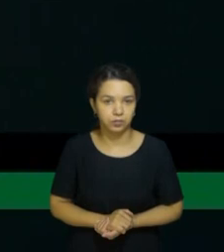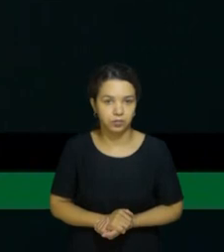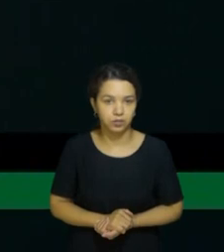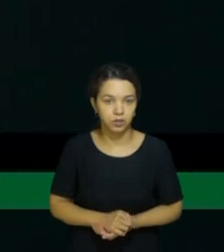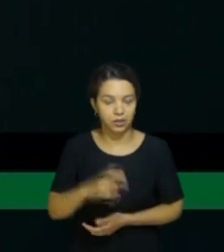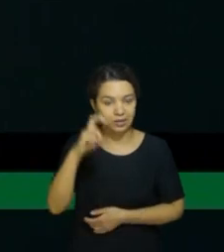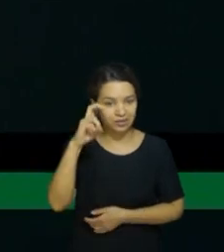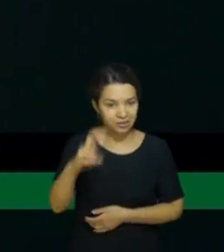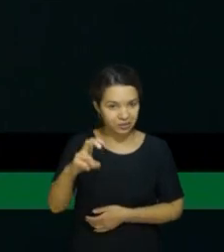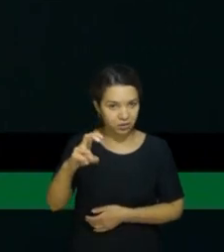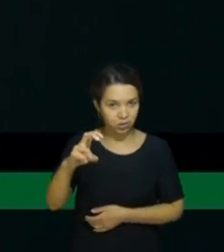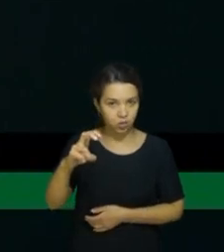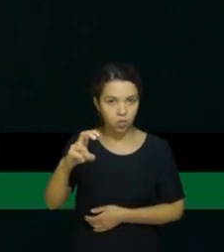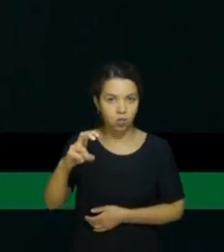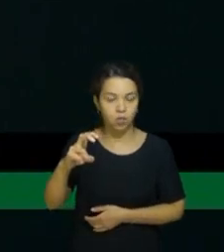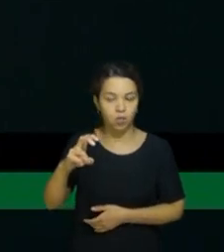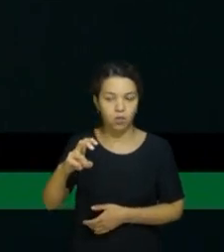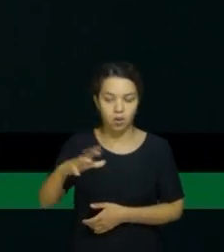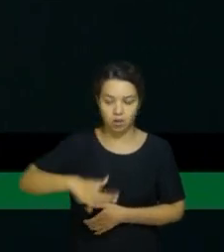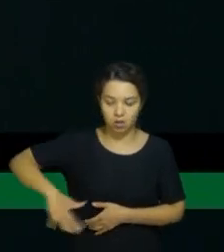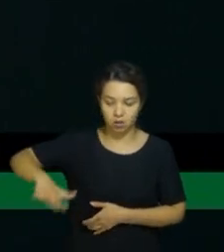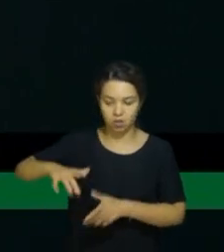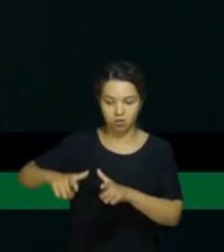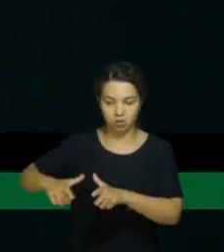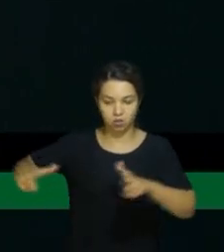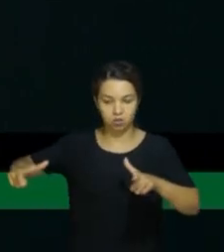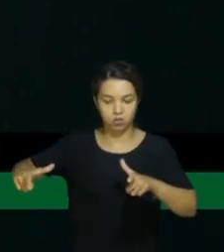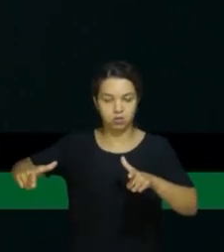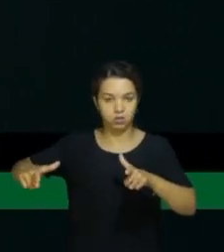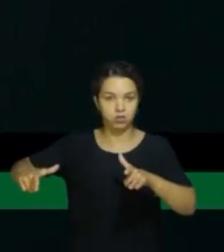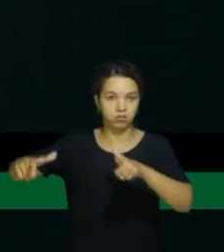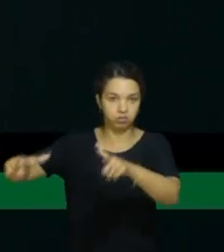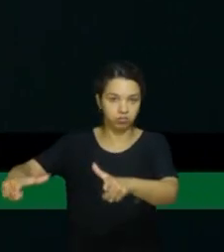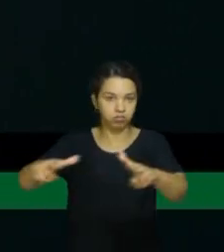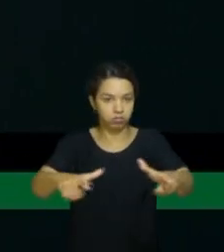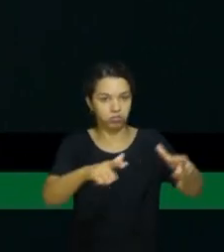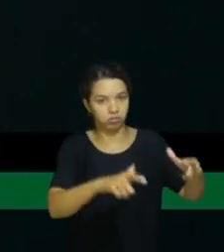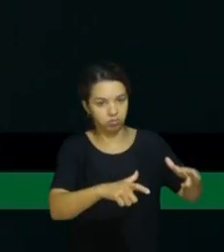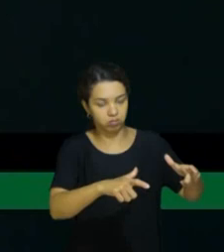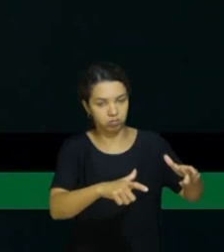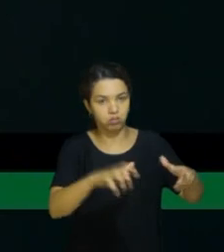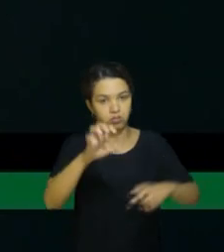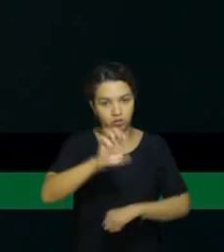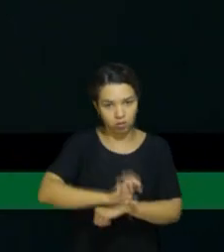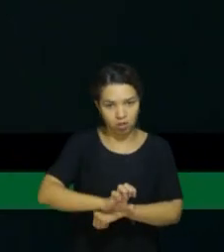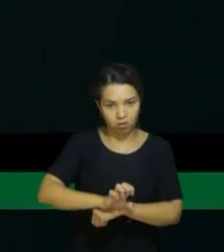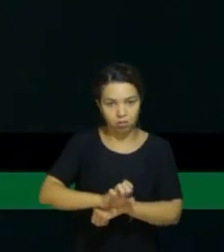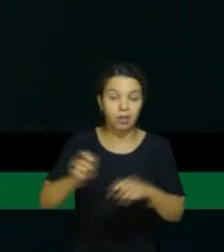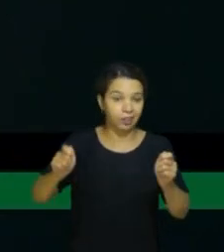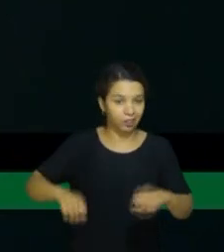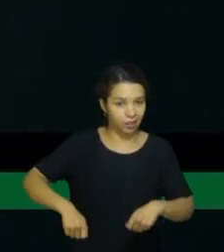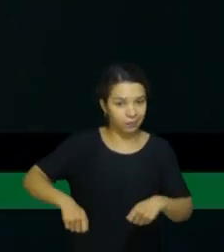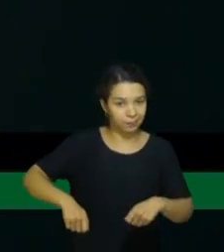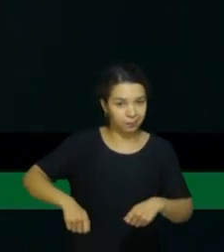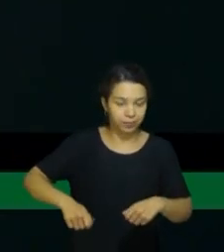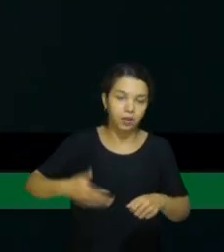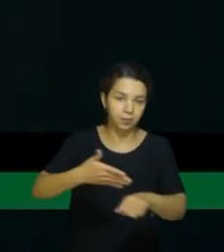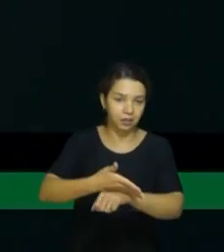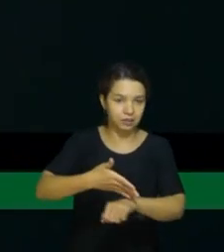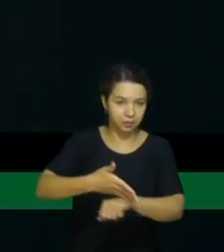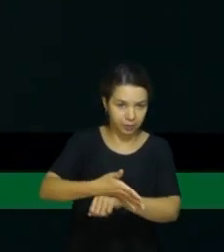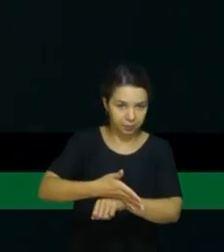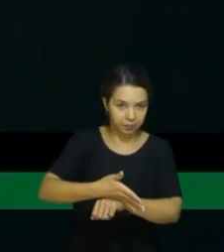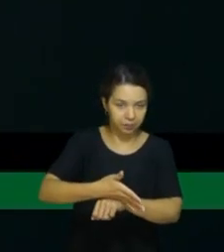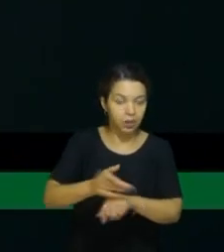regiões do nosso Estado a de participar e ao mesmo tempo